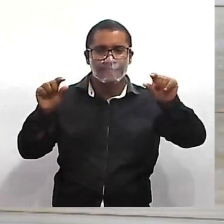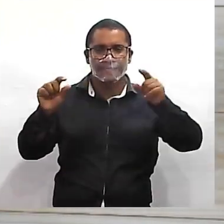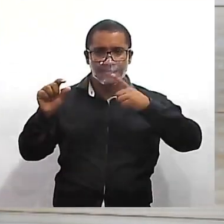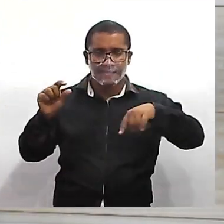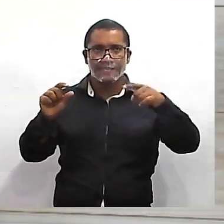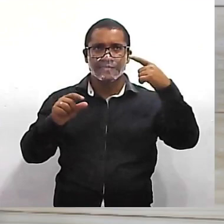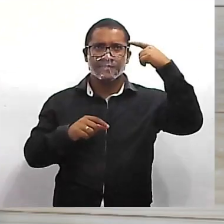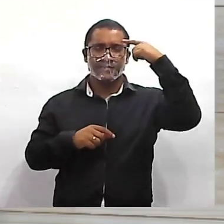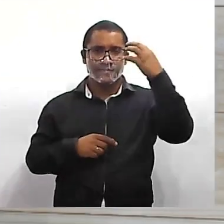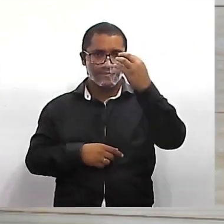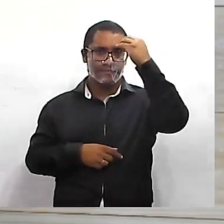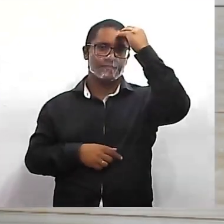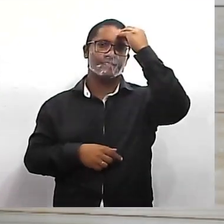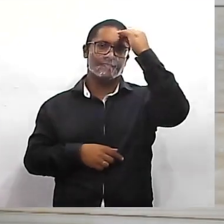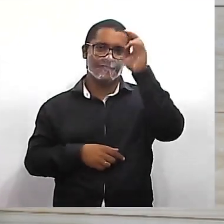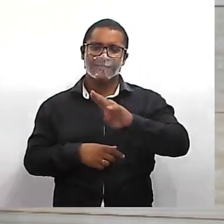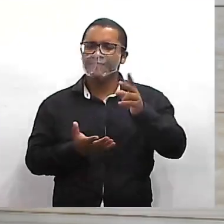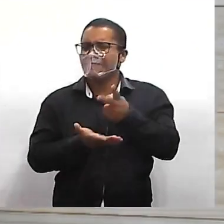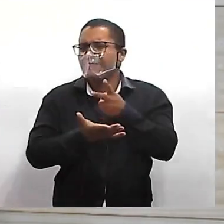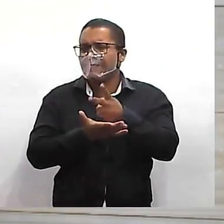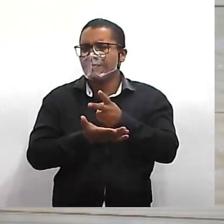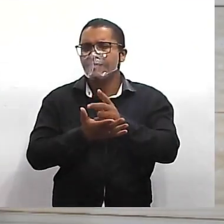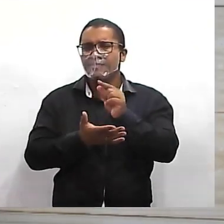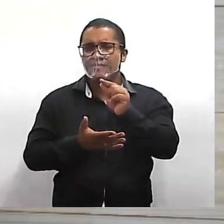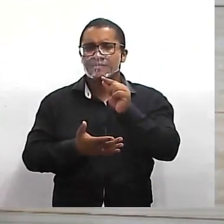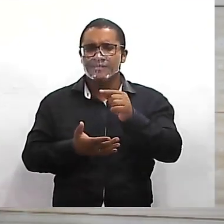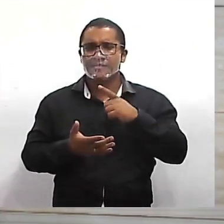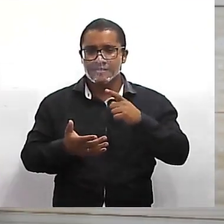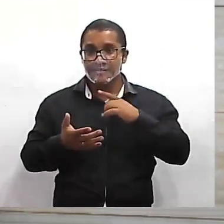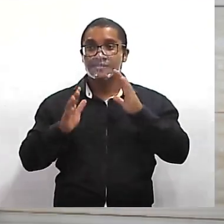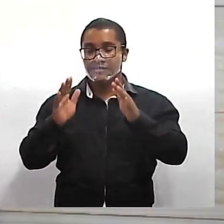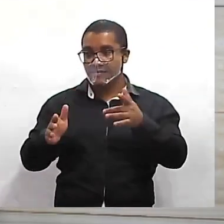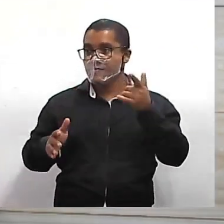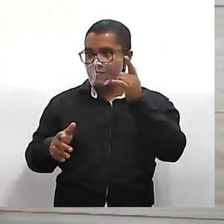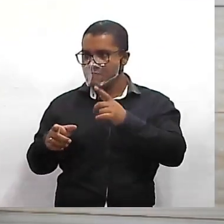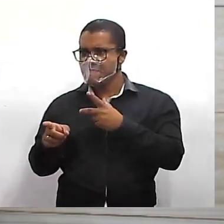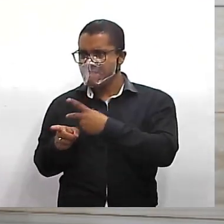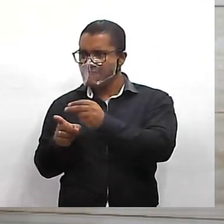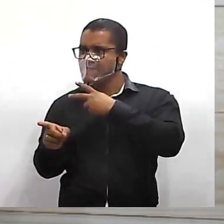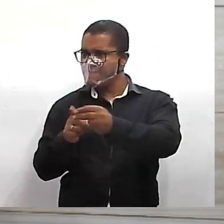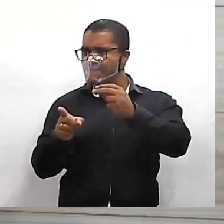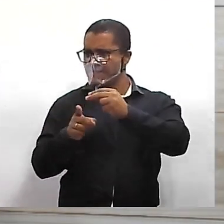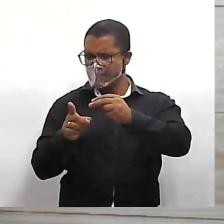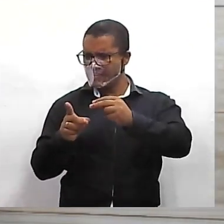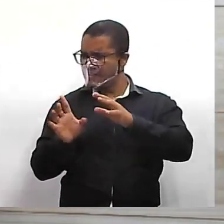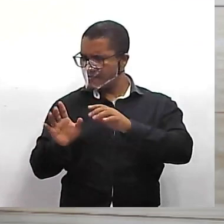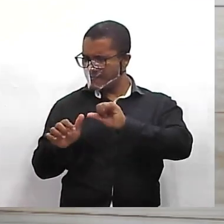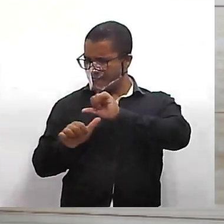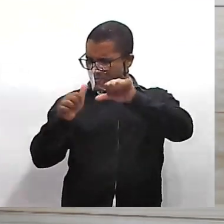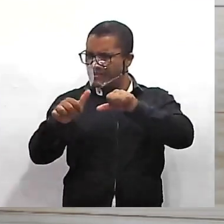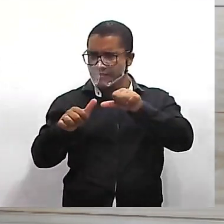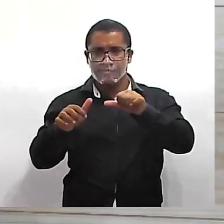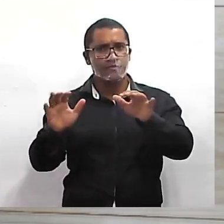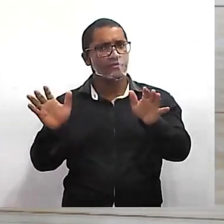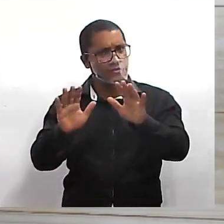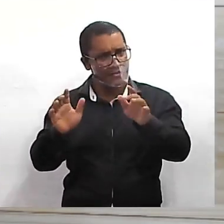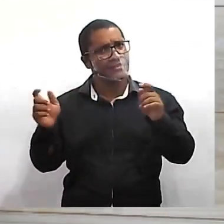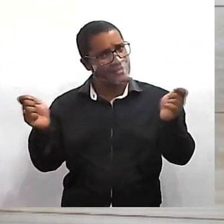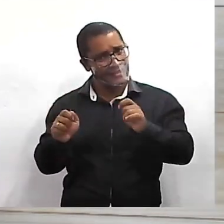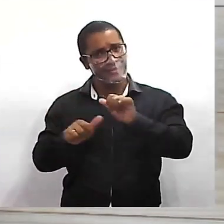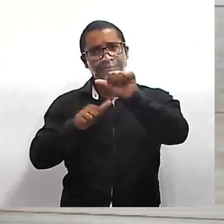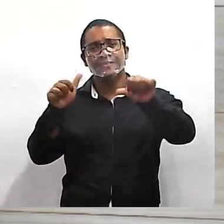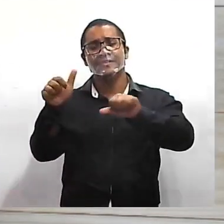nossa cabeça e a gente usa muito. Em time que está ganhando, não se mexe. Se mexe, sim, porque ele pode ter